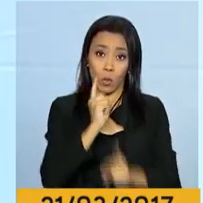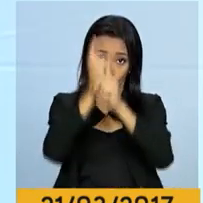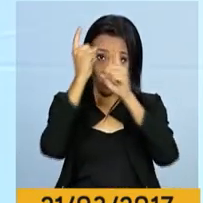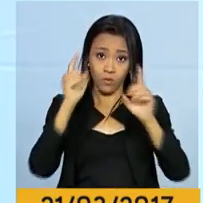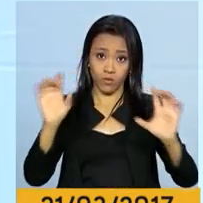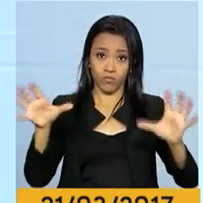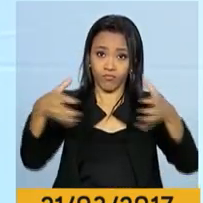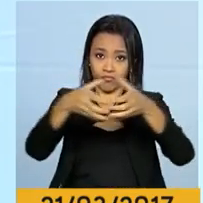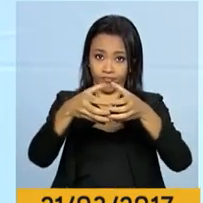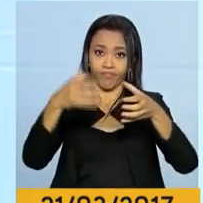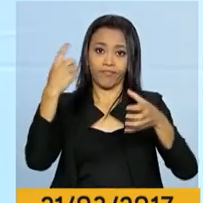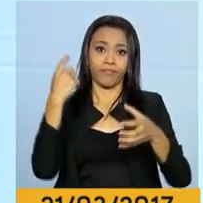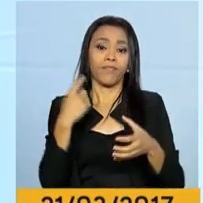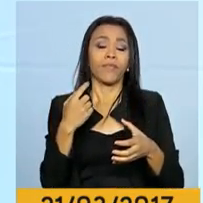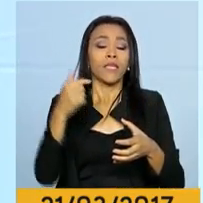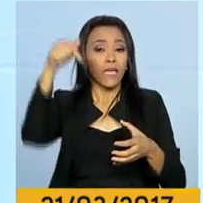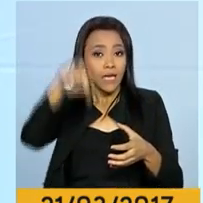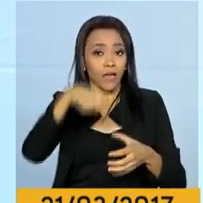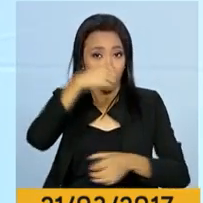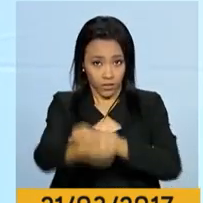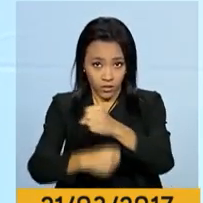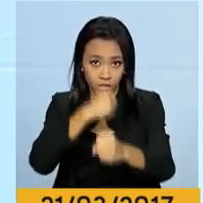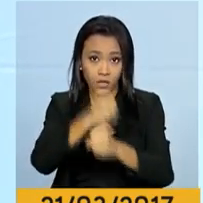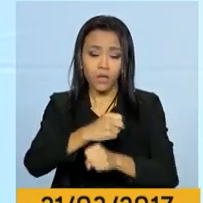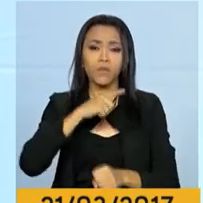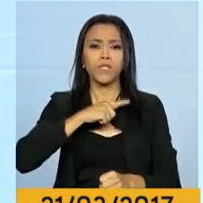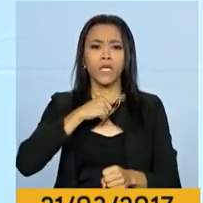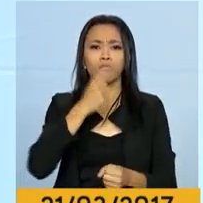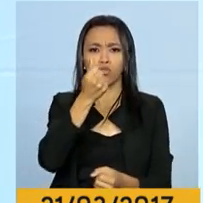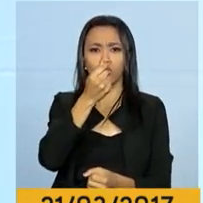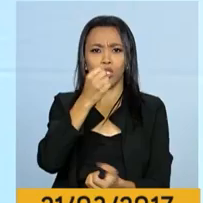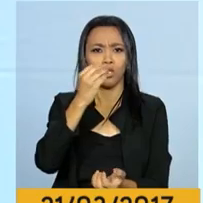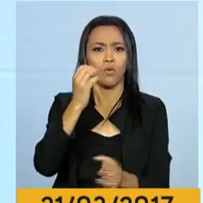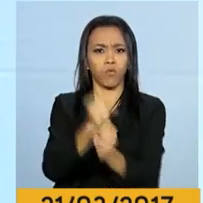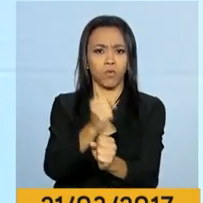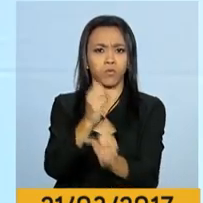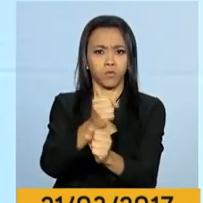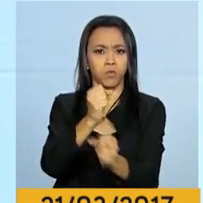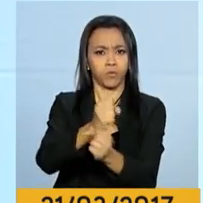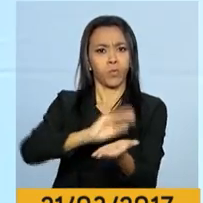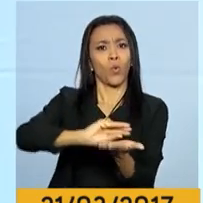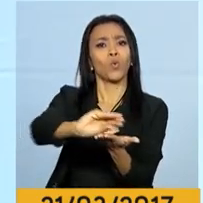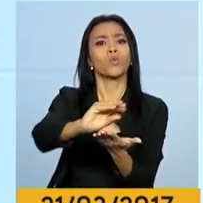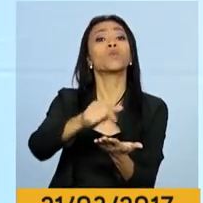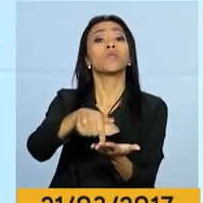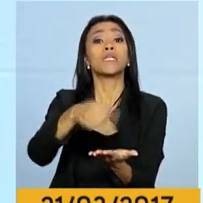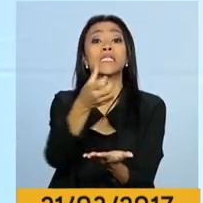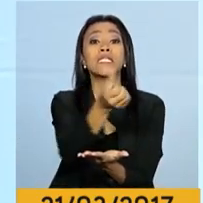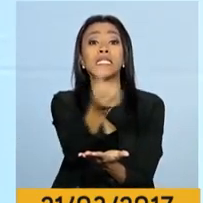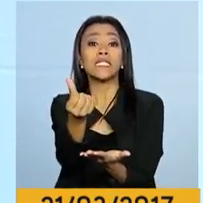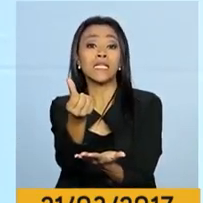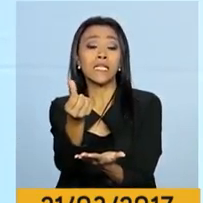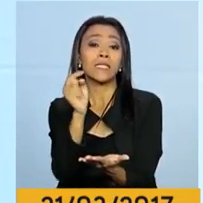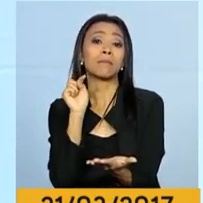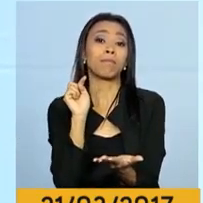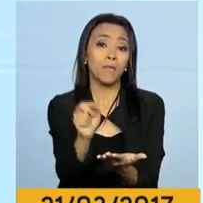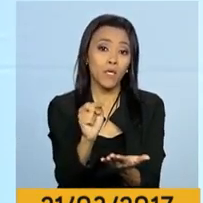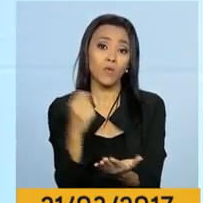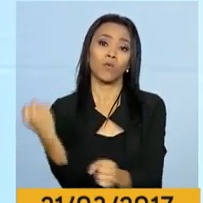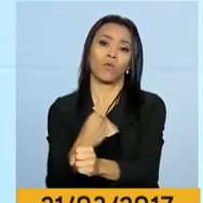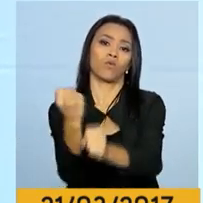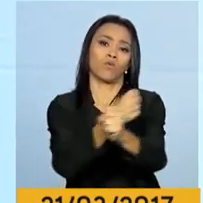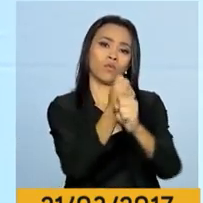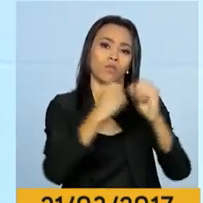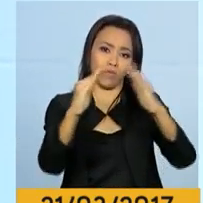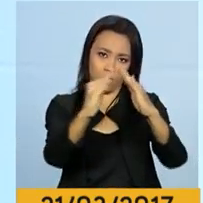para este ano nós temos no orçamento verbas para construir 600 mil unidades